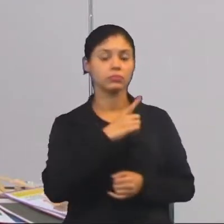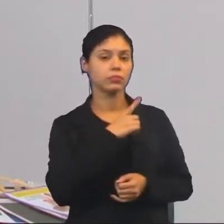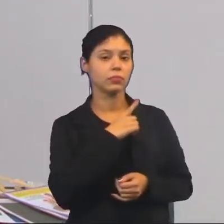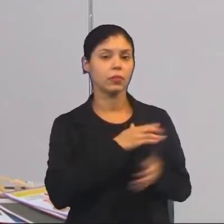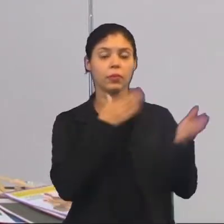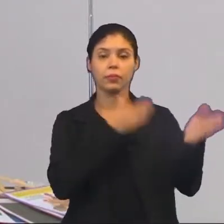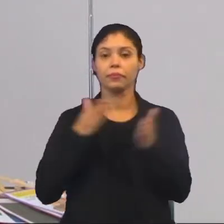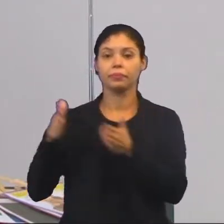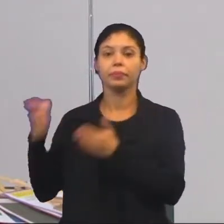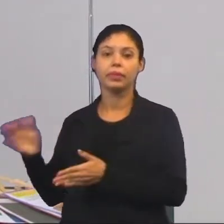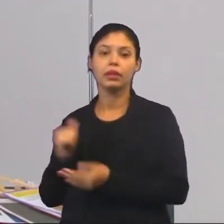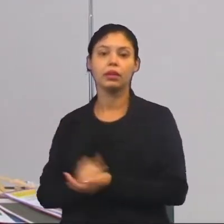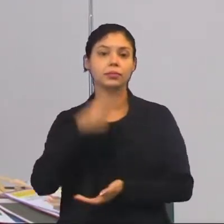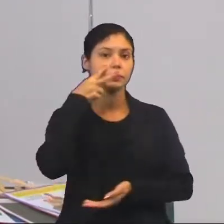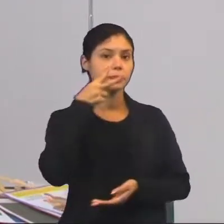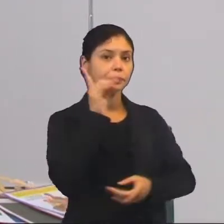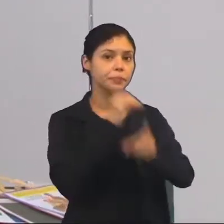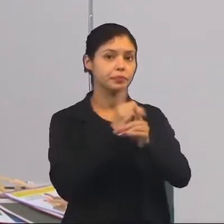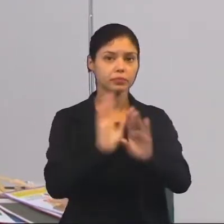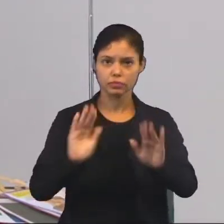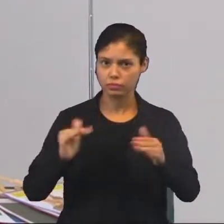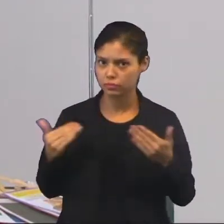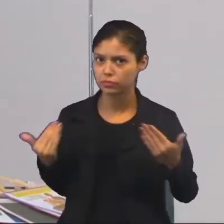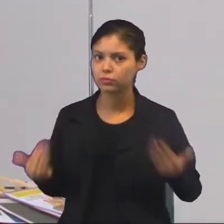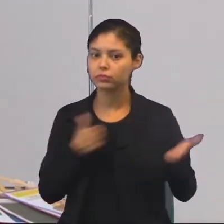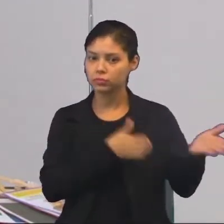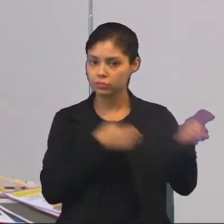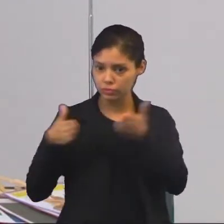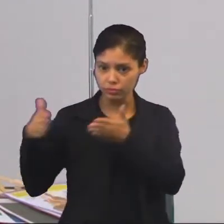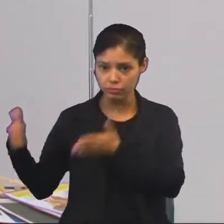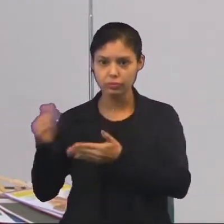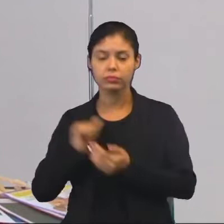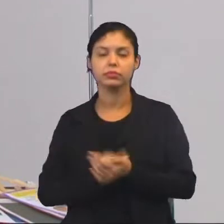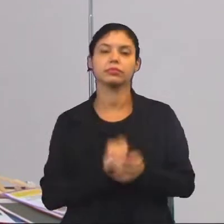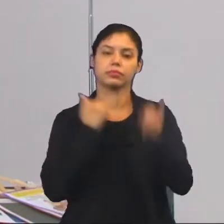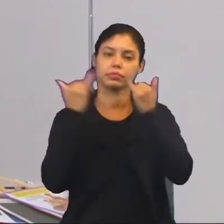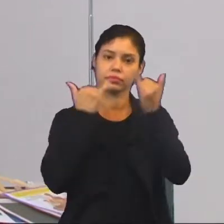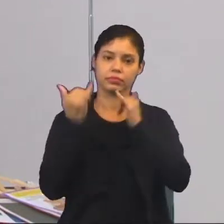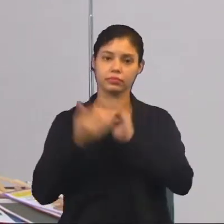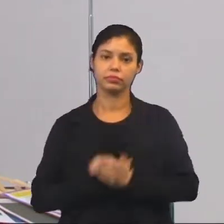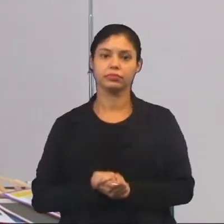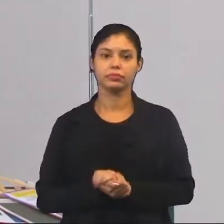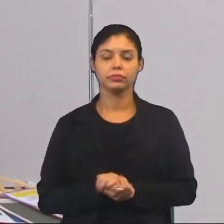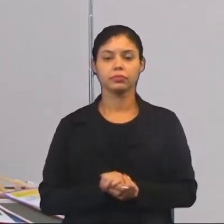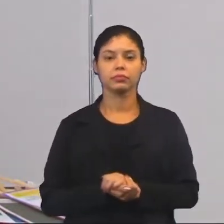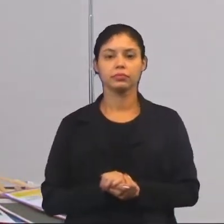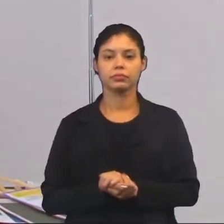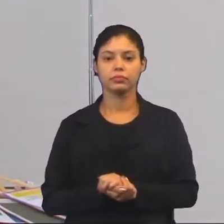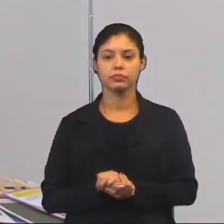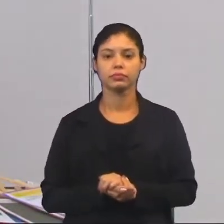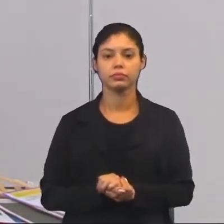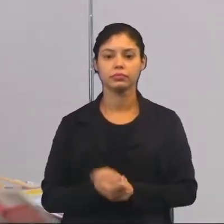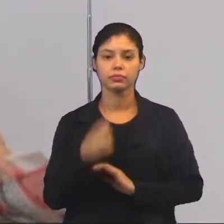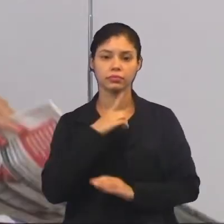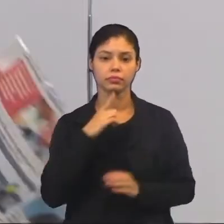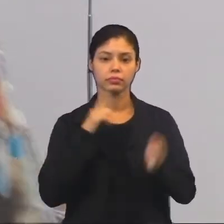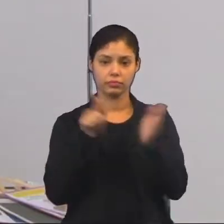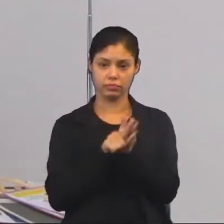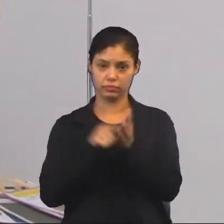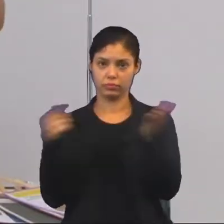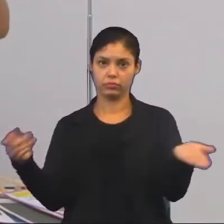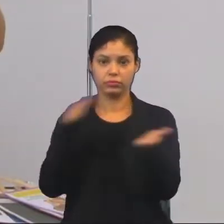suas partes. Nós vamos descobrir quais são essas partes da notícia. Crianças, eu tenho aqui também um